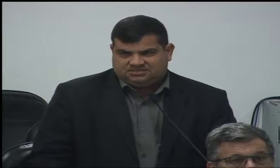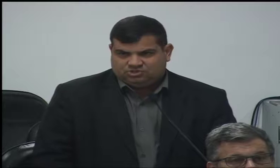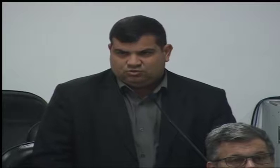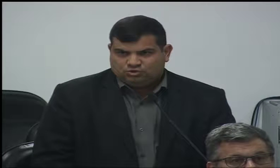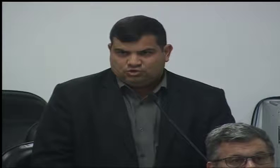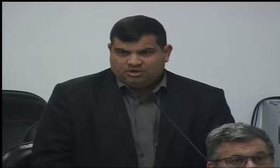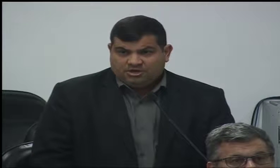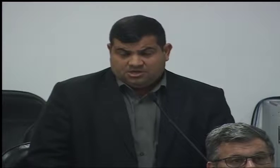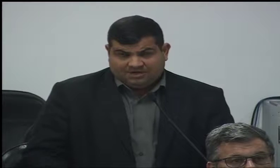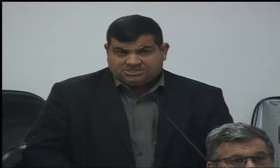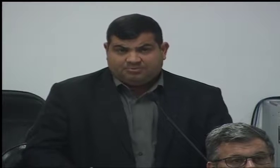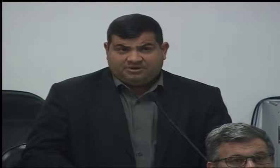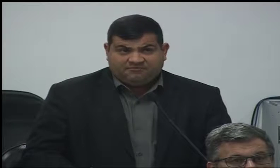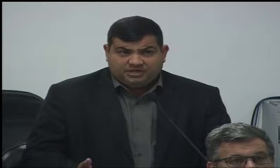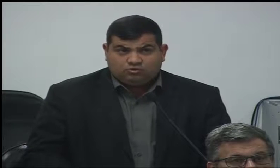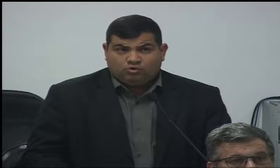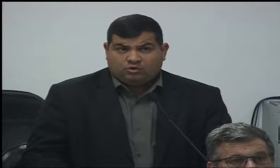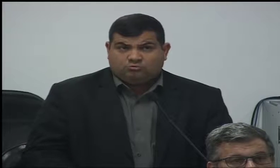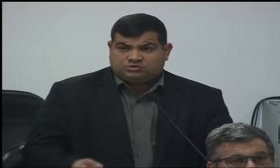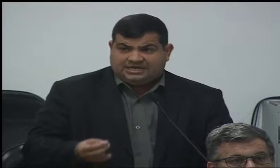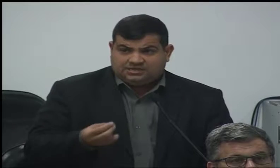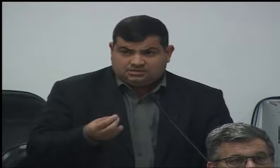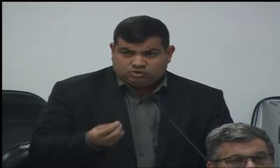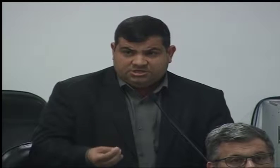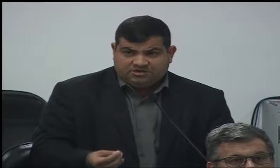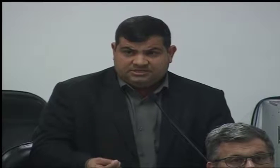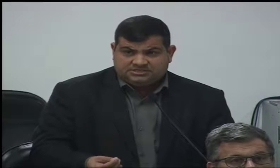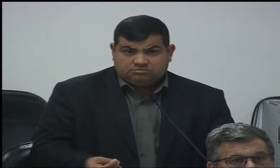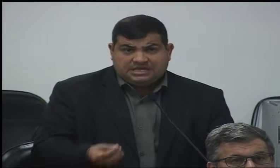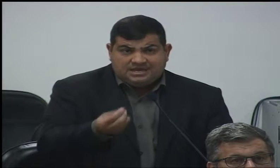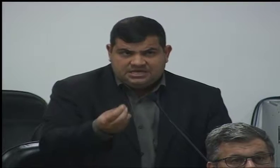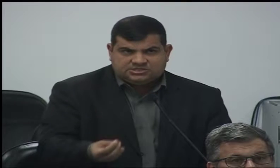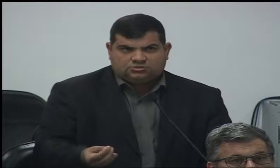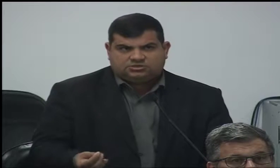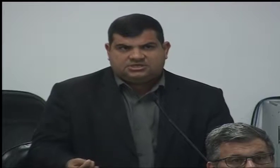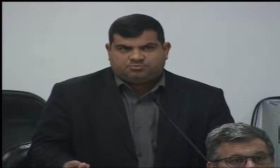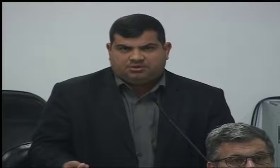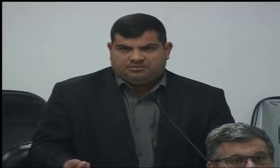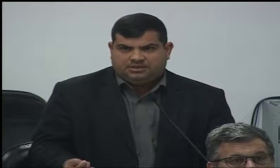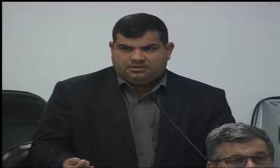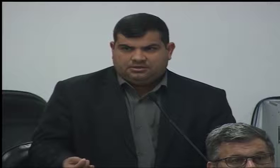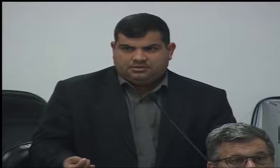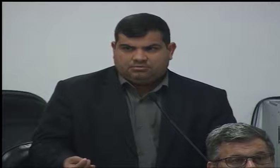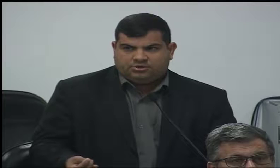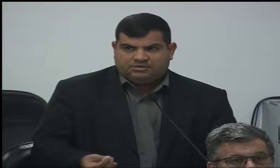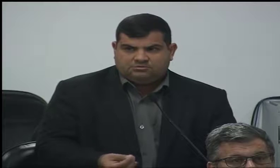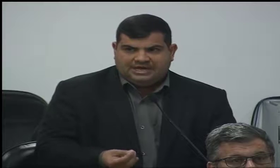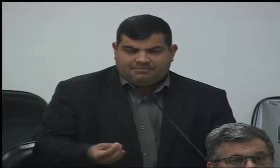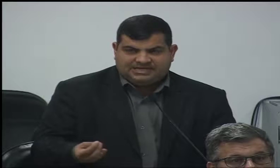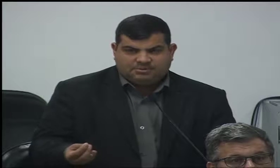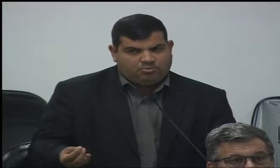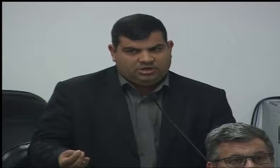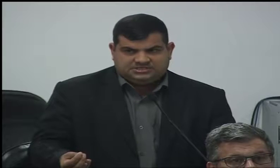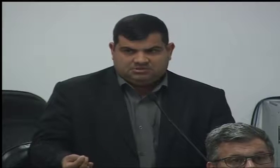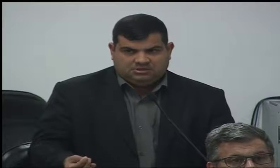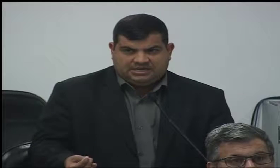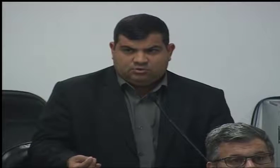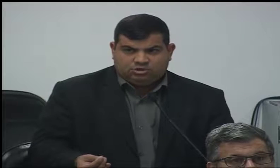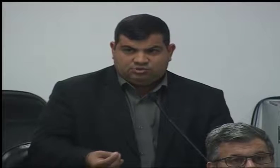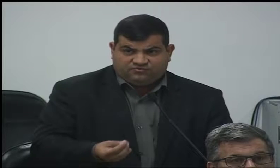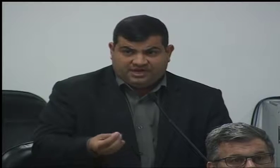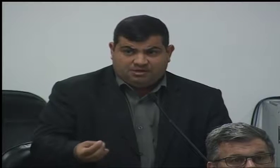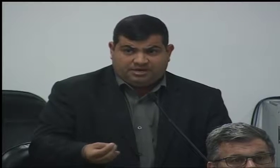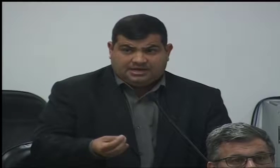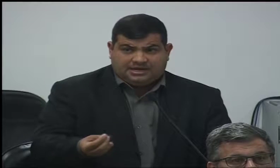de 10 anos de uso e eu acho que a prefeitura, como está sob intervenção, teria que solucionar esse problema. Porque não dá mais para a população andar